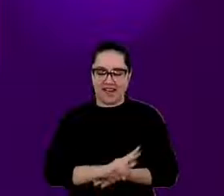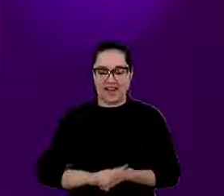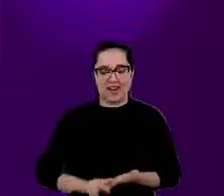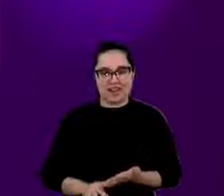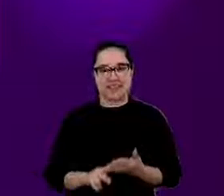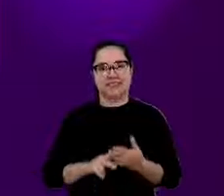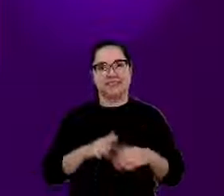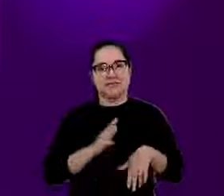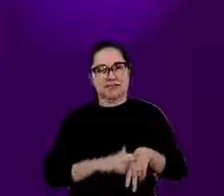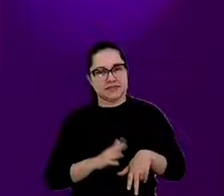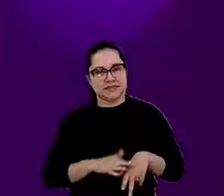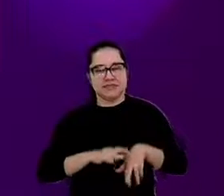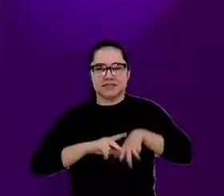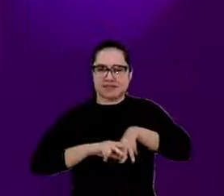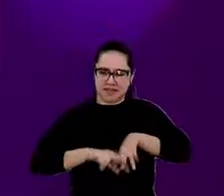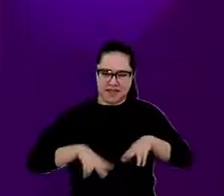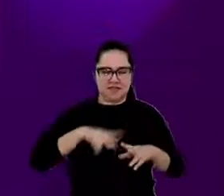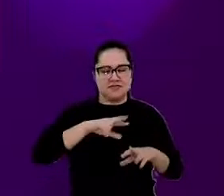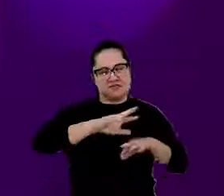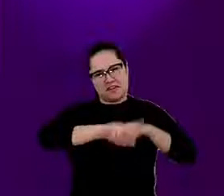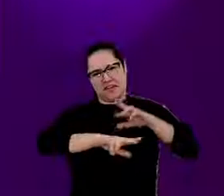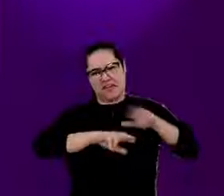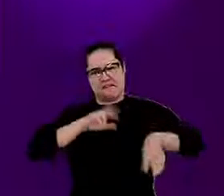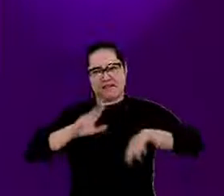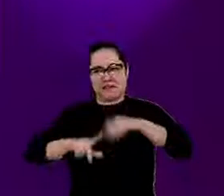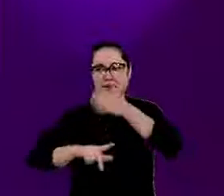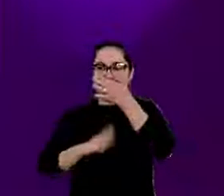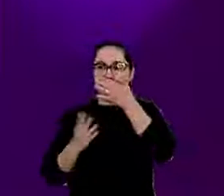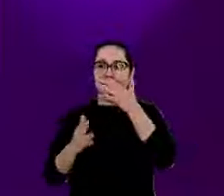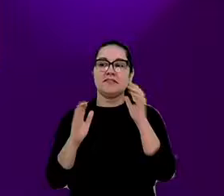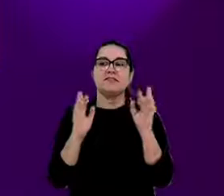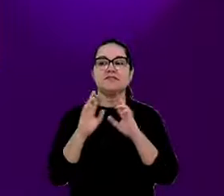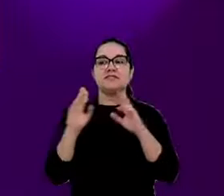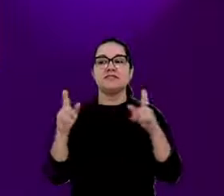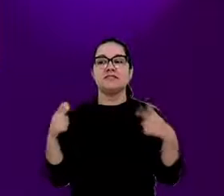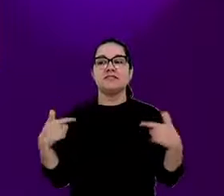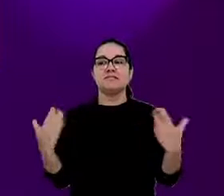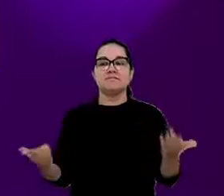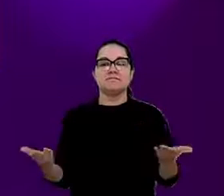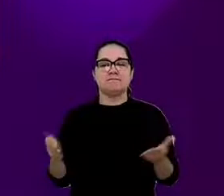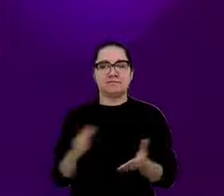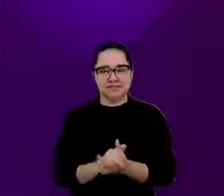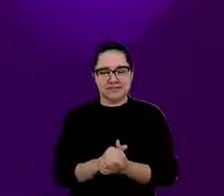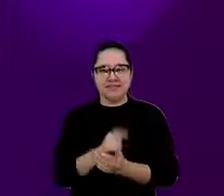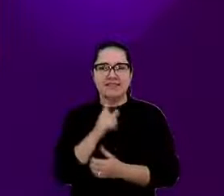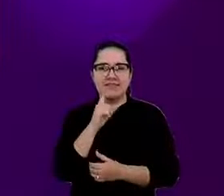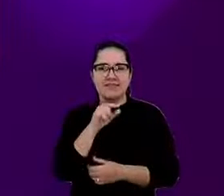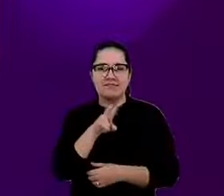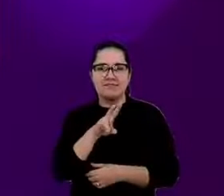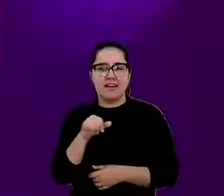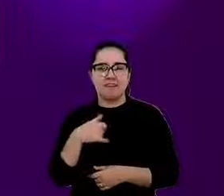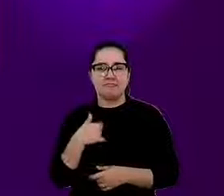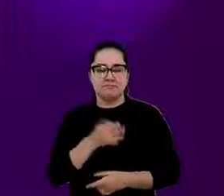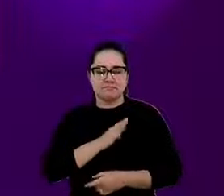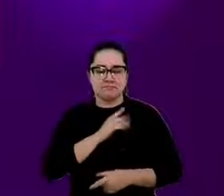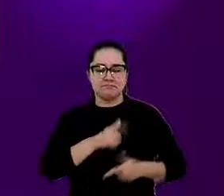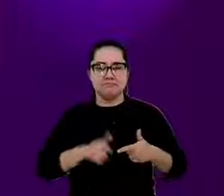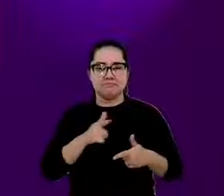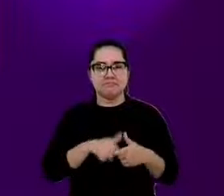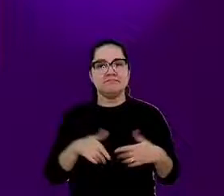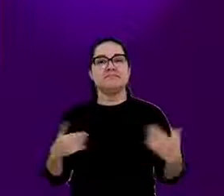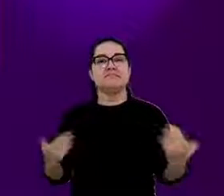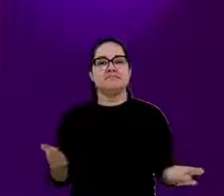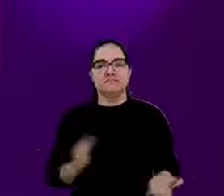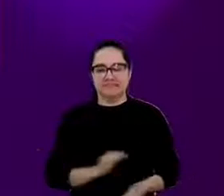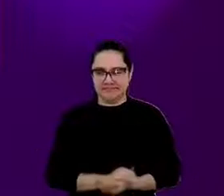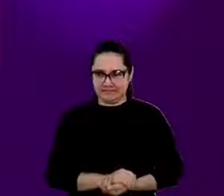suas heterogeneidades, e o difícil é saber quem vai apresentar um evento cardiovascular. Certamente essa preocupação não é